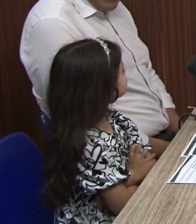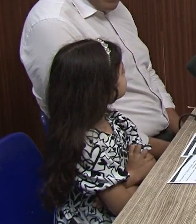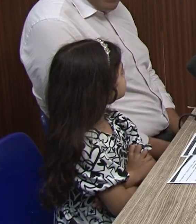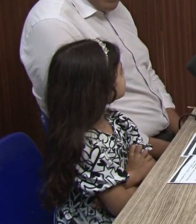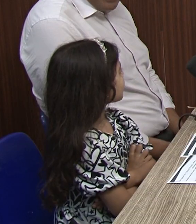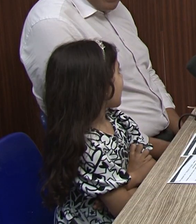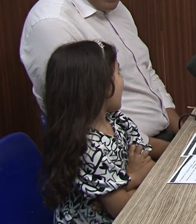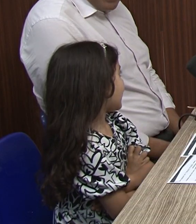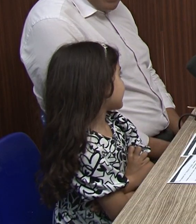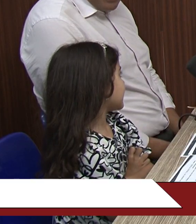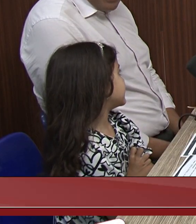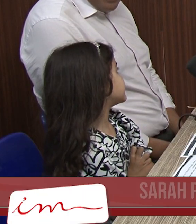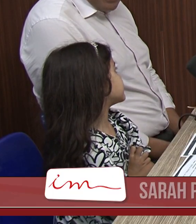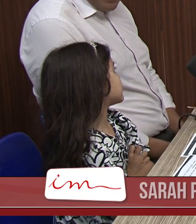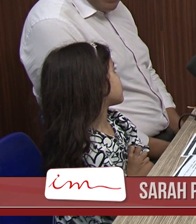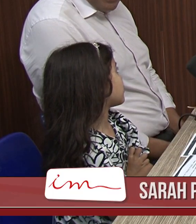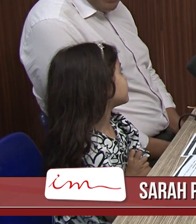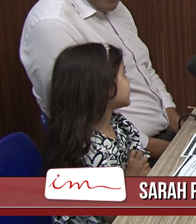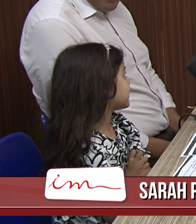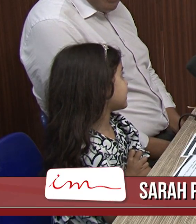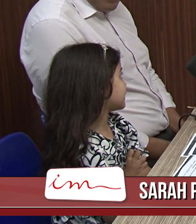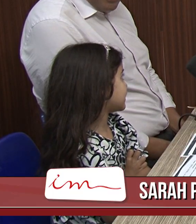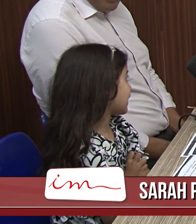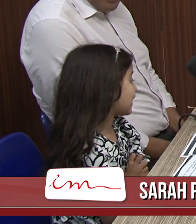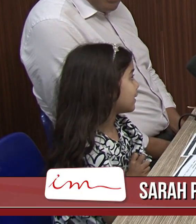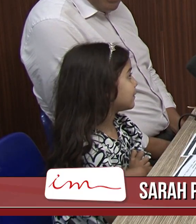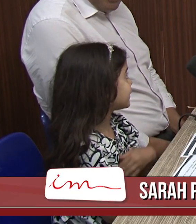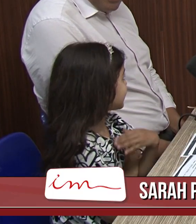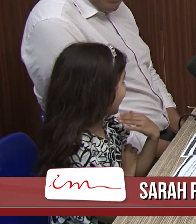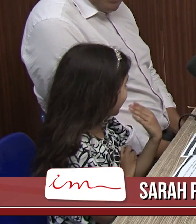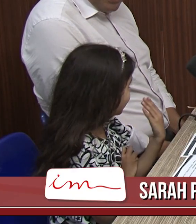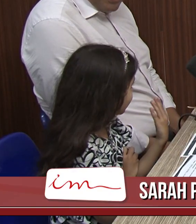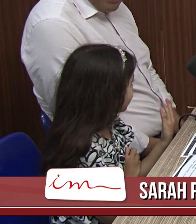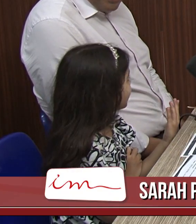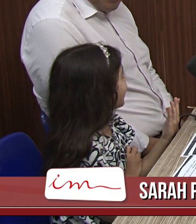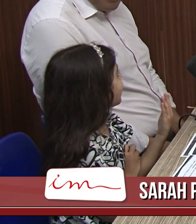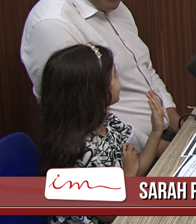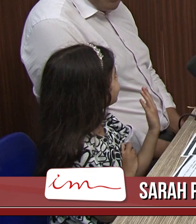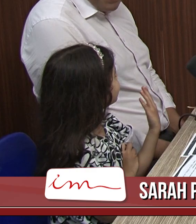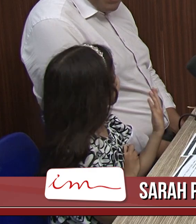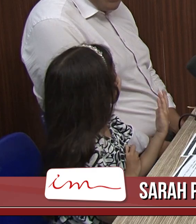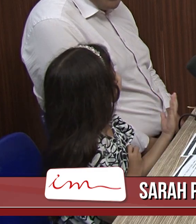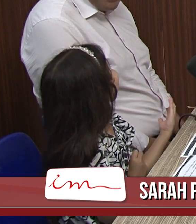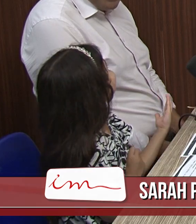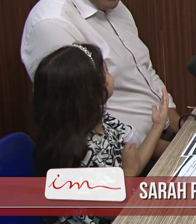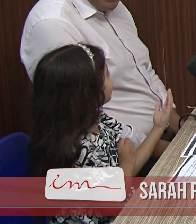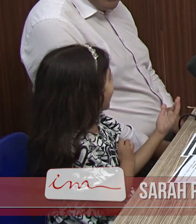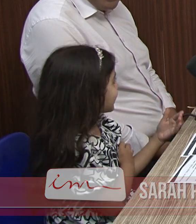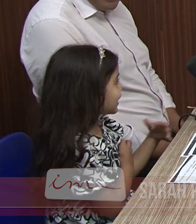eternidade? Aqueles que Não? Não se contamina.